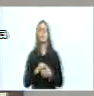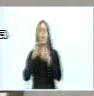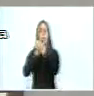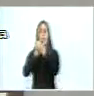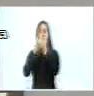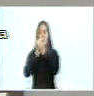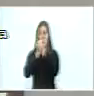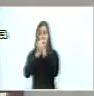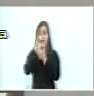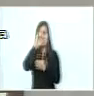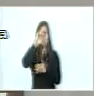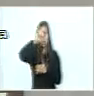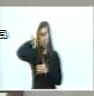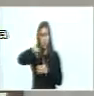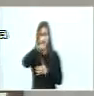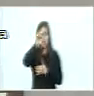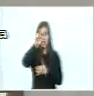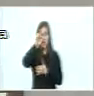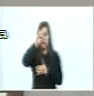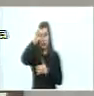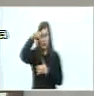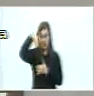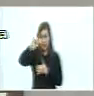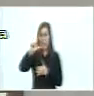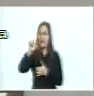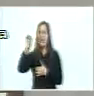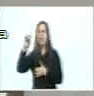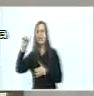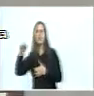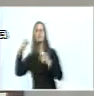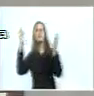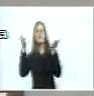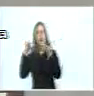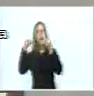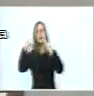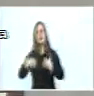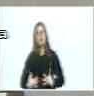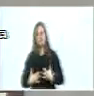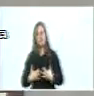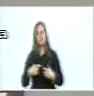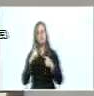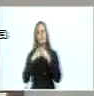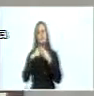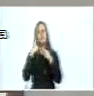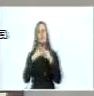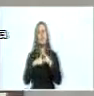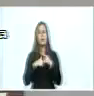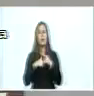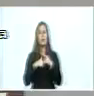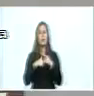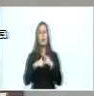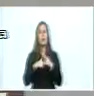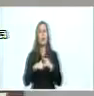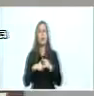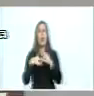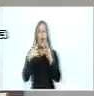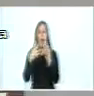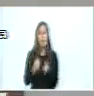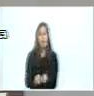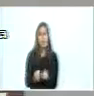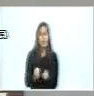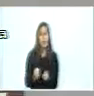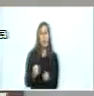Parabenizar aqui o Jeremias, o Ulisson Lenner já disse, com relação aqui, né, foi empossado ontem o presidente da